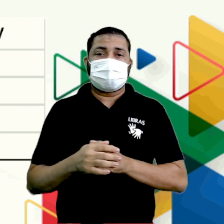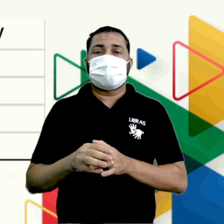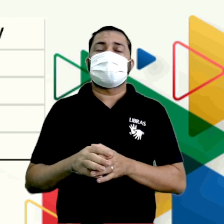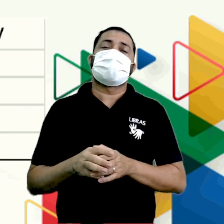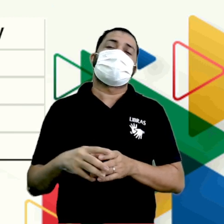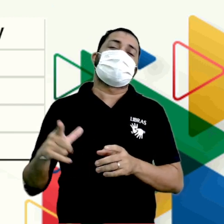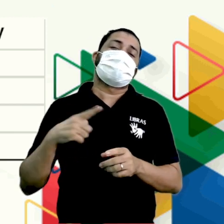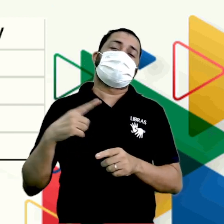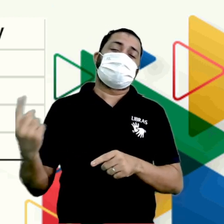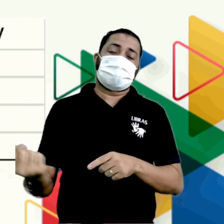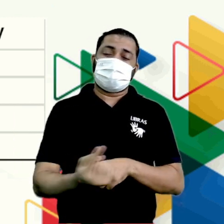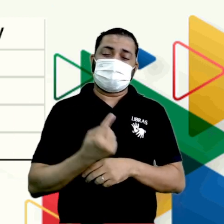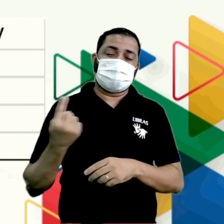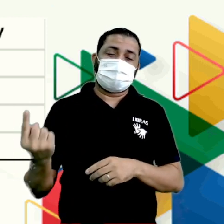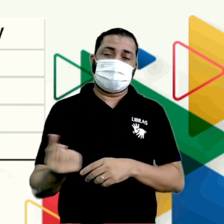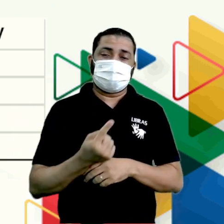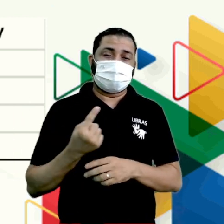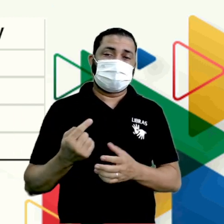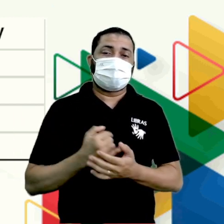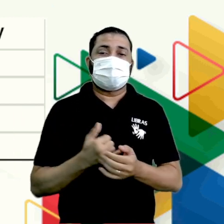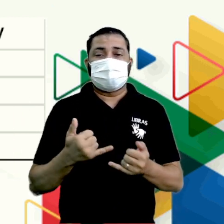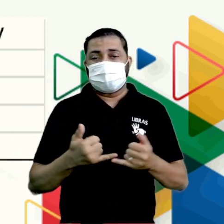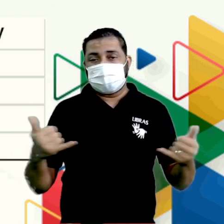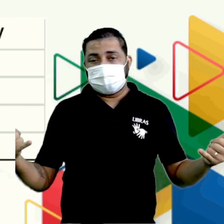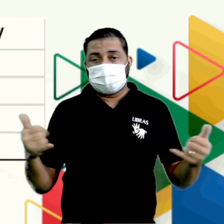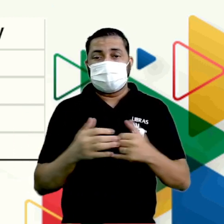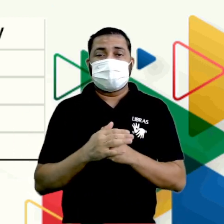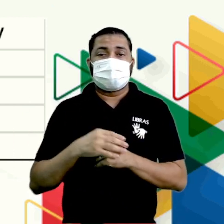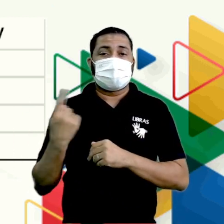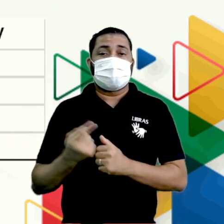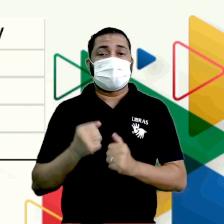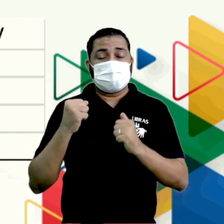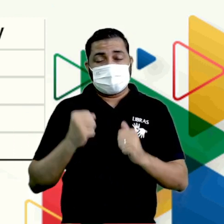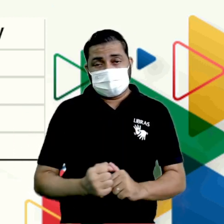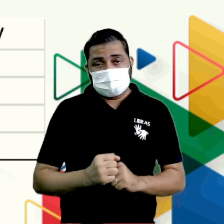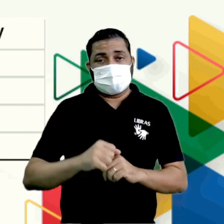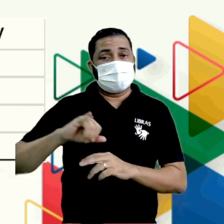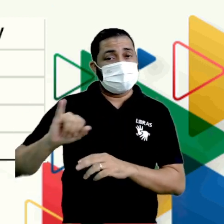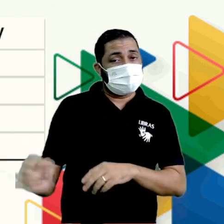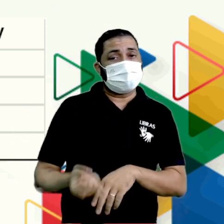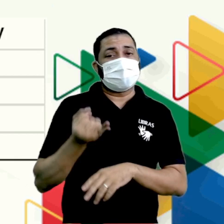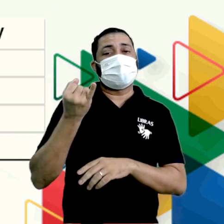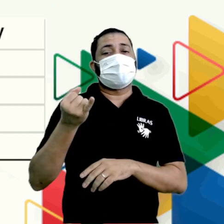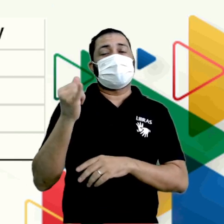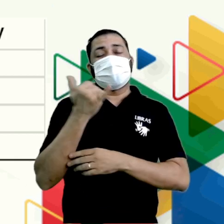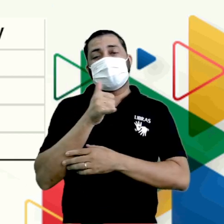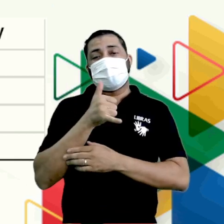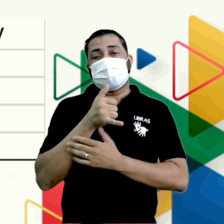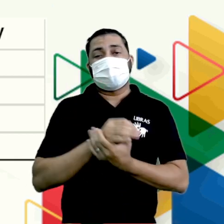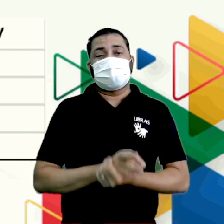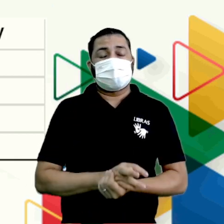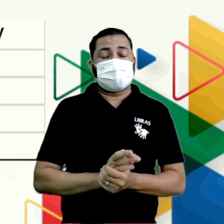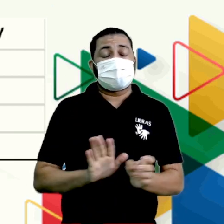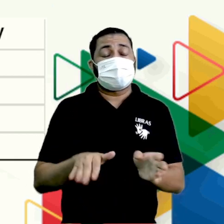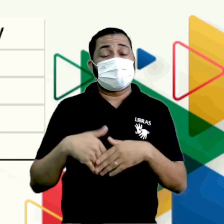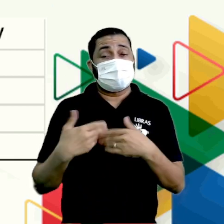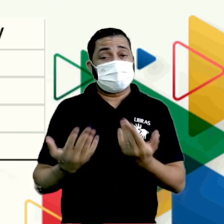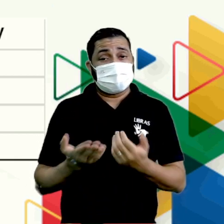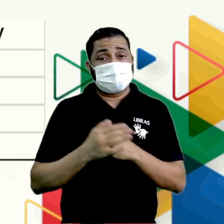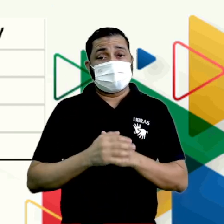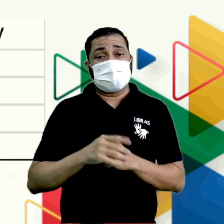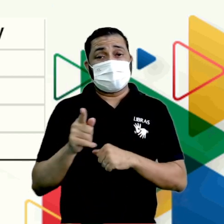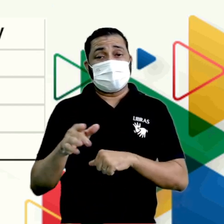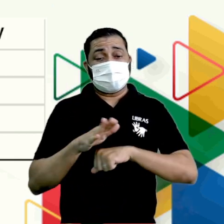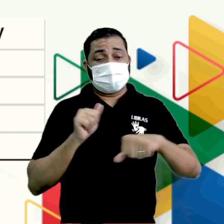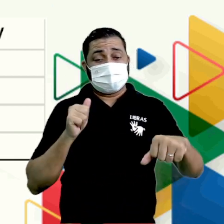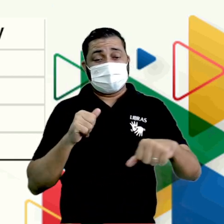através de um circuito, através de uma fiação, para que a gente possa aproveitar a eletricidade. Por isso que ao invés de